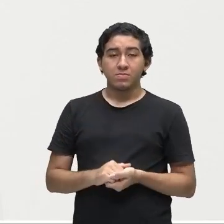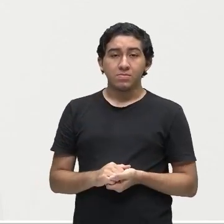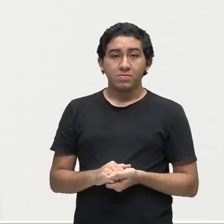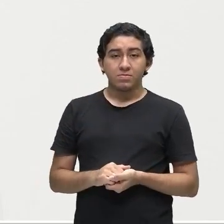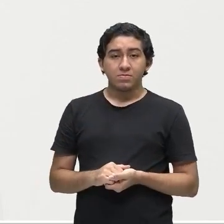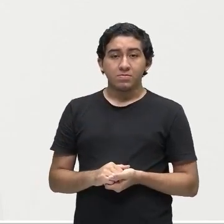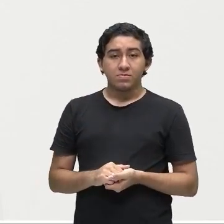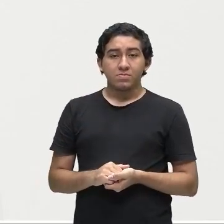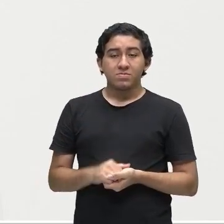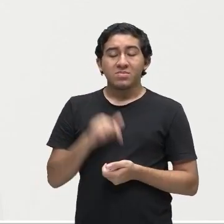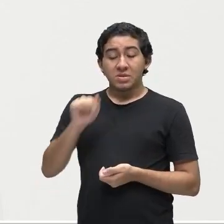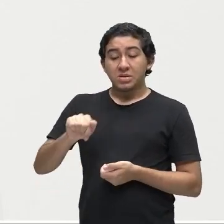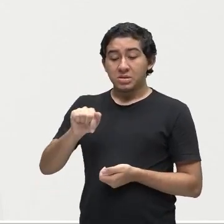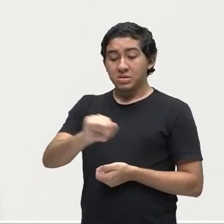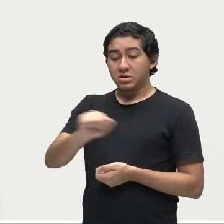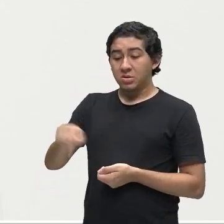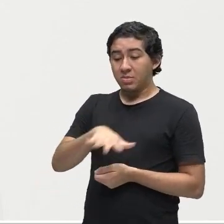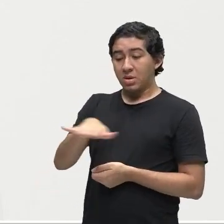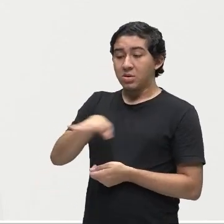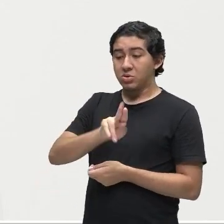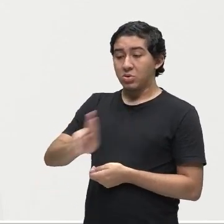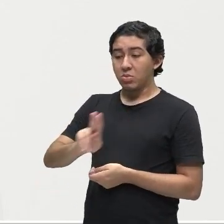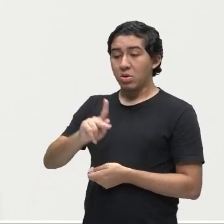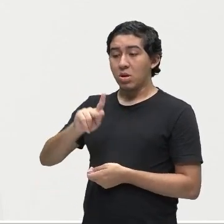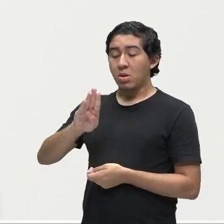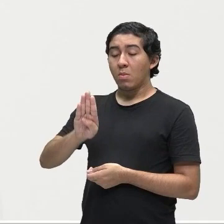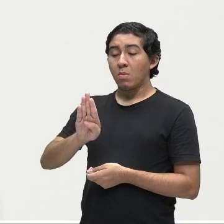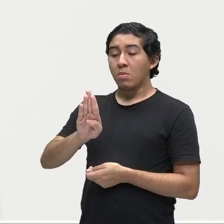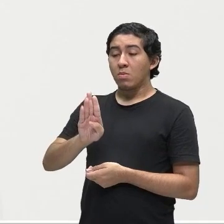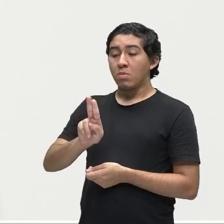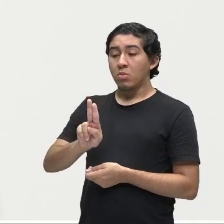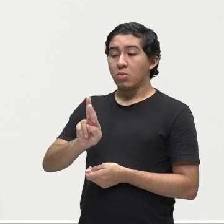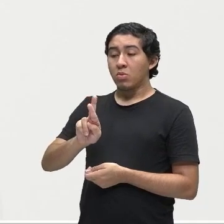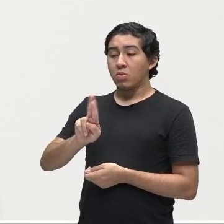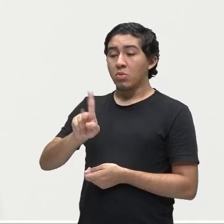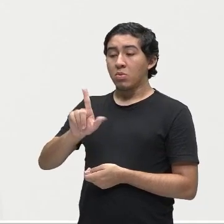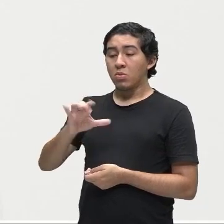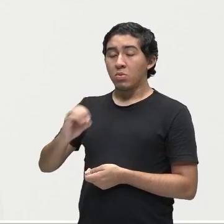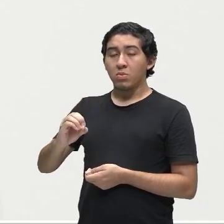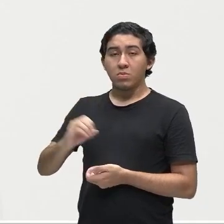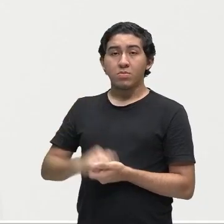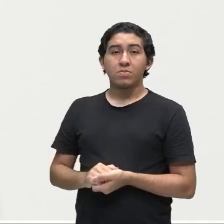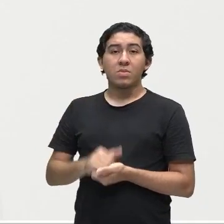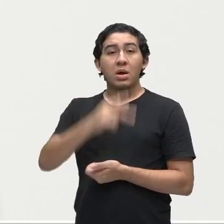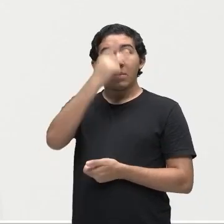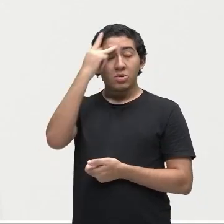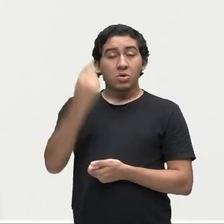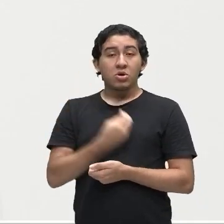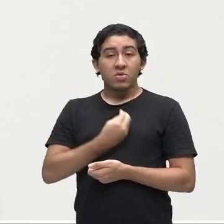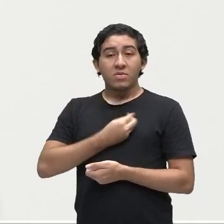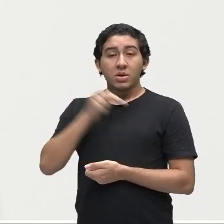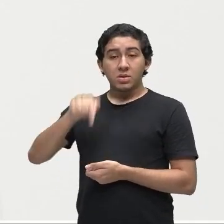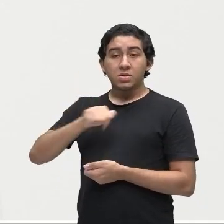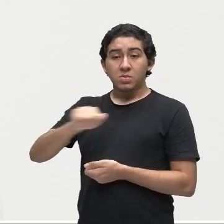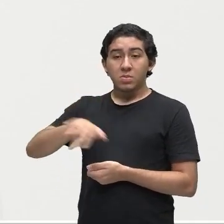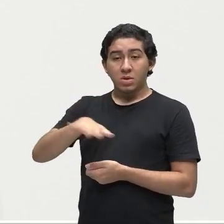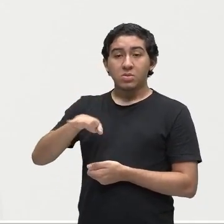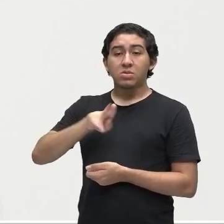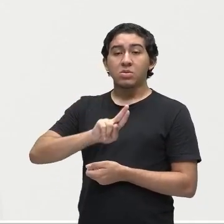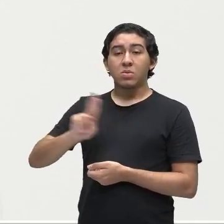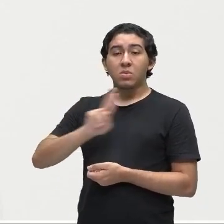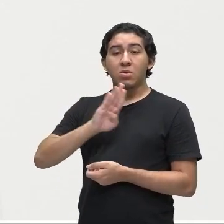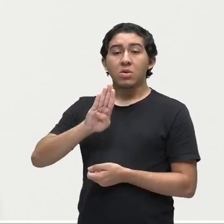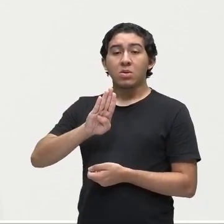aqui vai ser chamada de burgo. E aí quem mora nessa região são os burgueses,